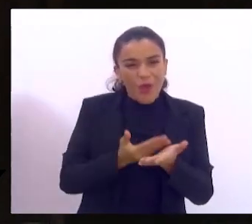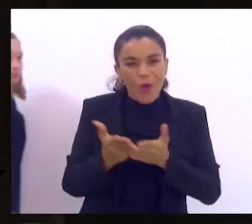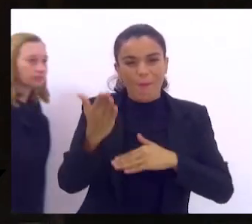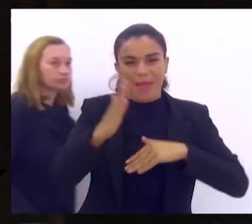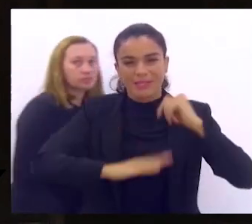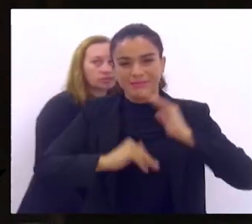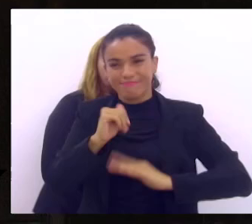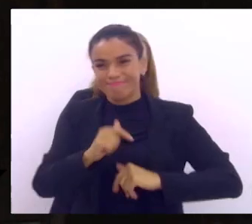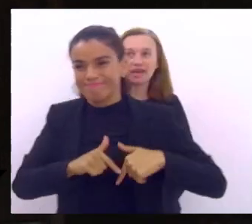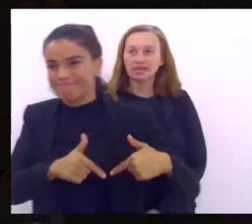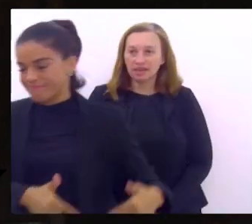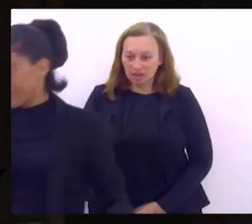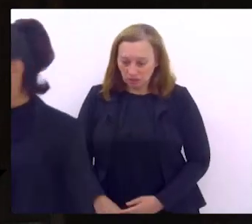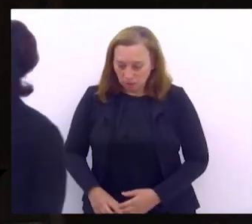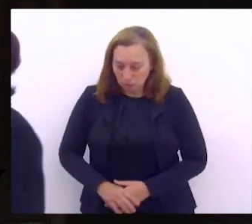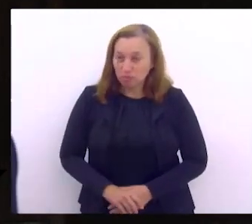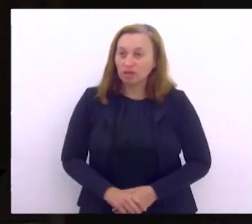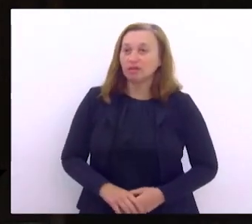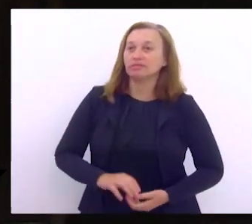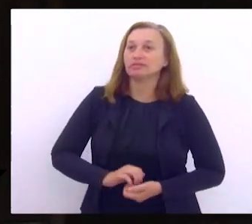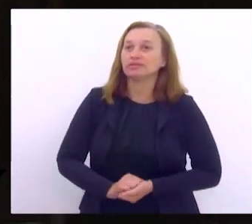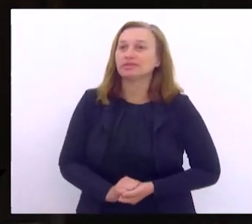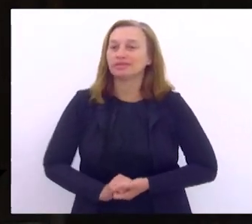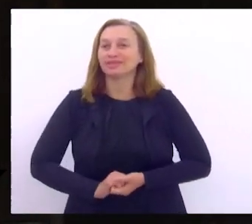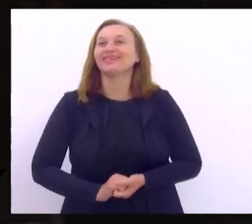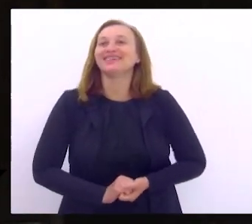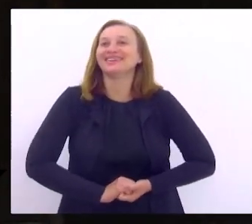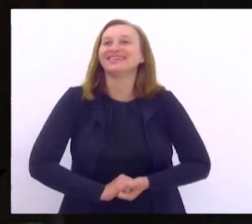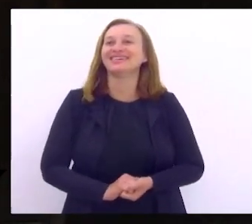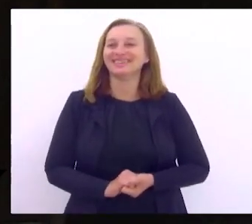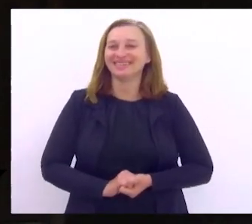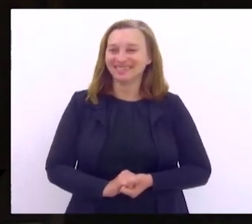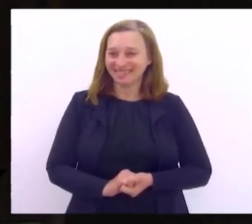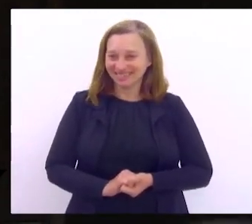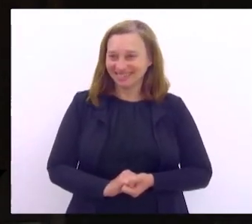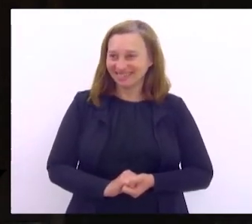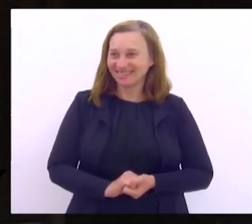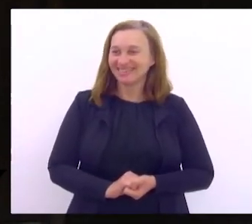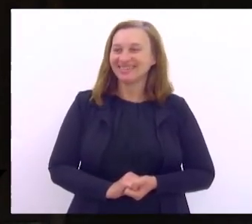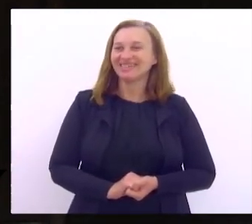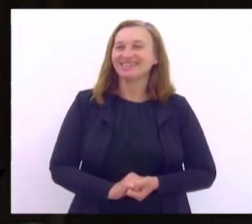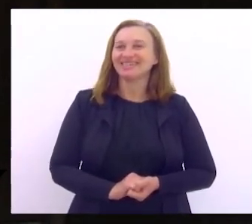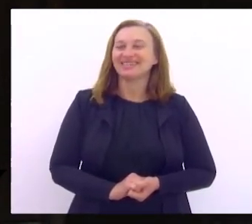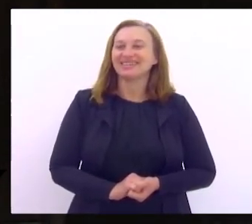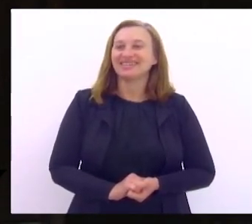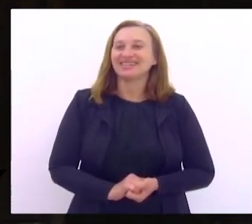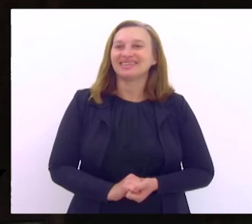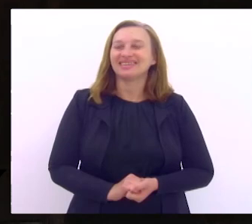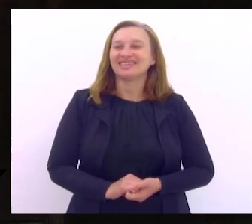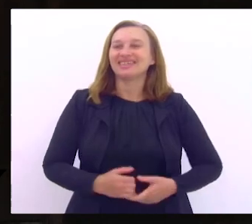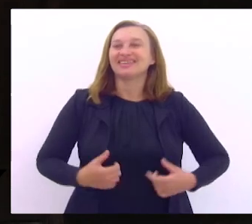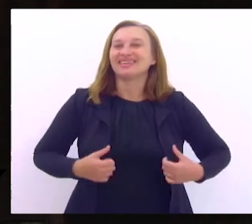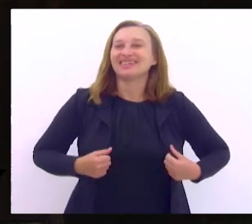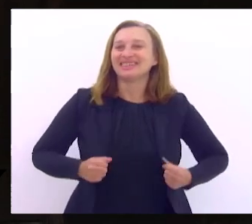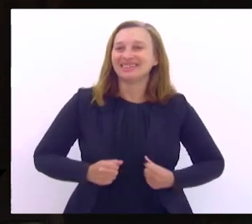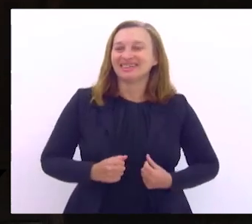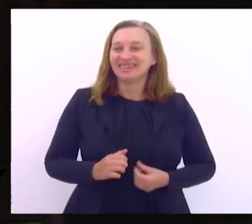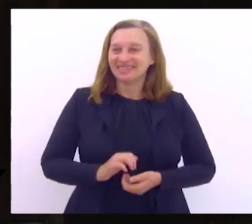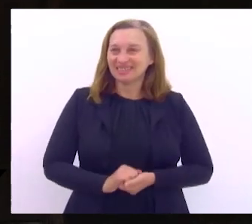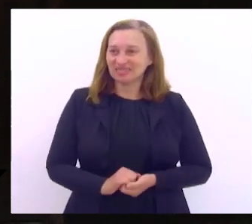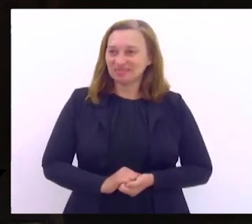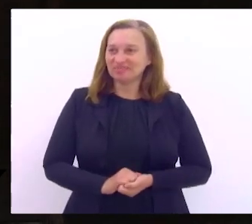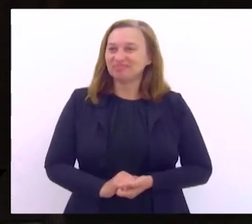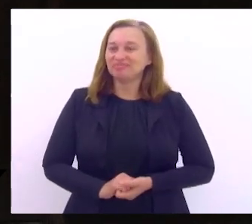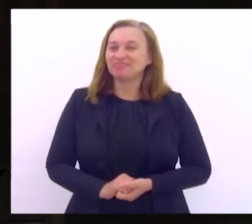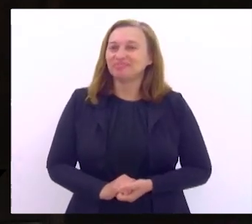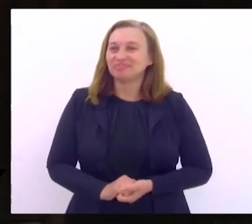praticando atletismo, você pode fazer qualquer outro esporte. Eu acho que é vontade.